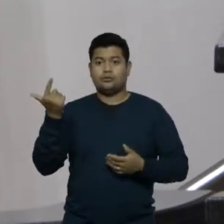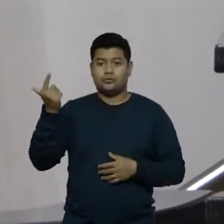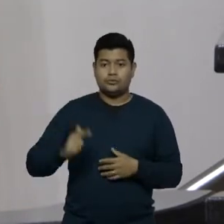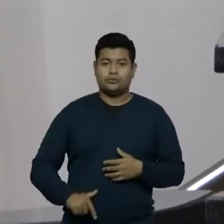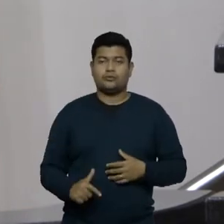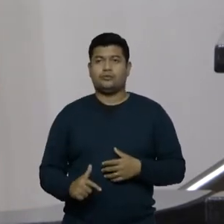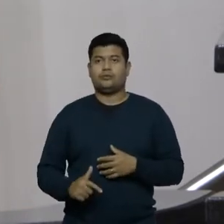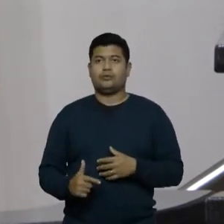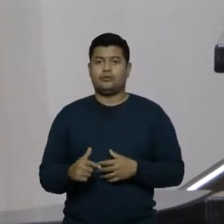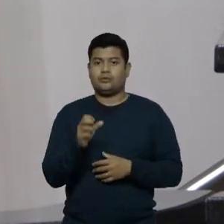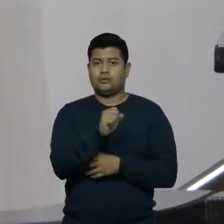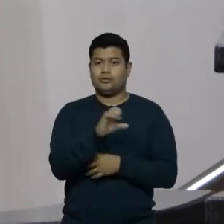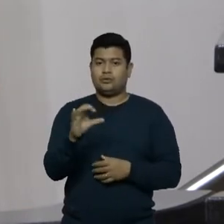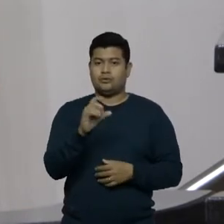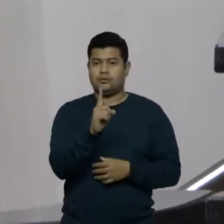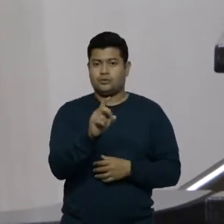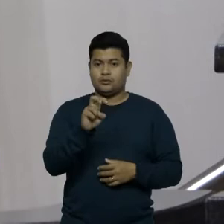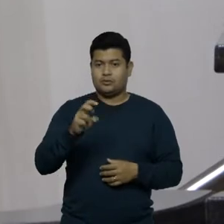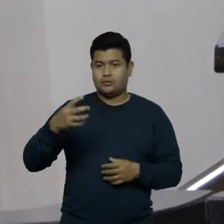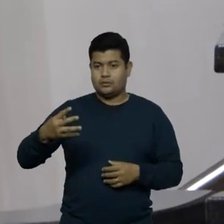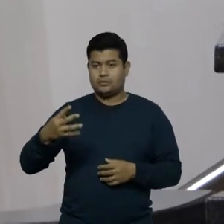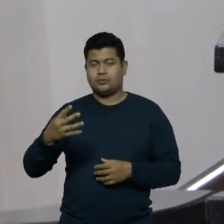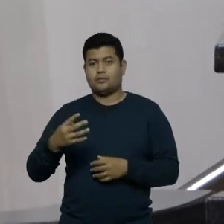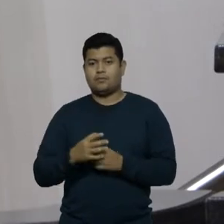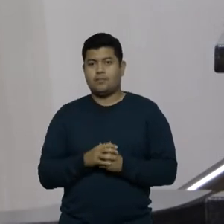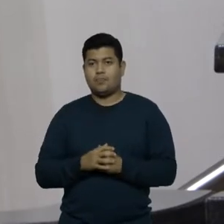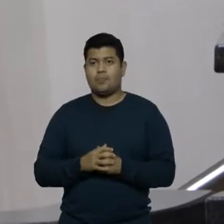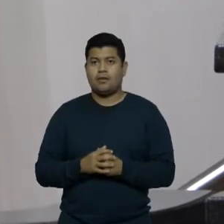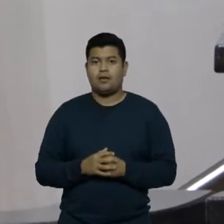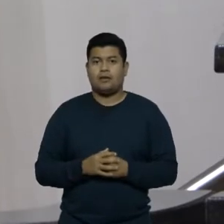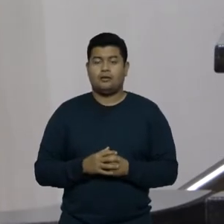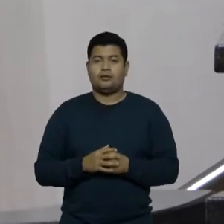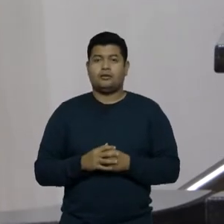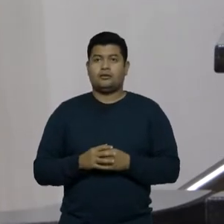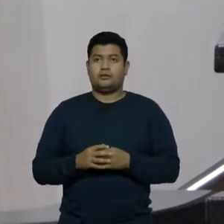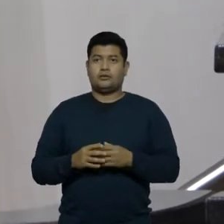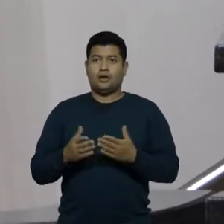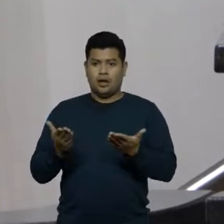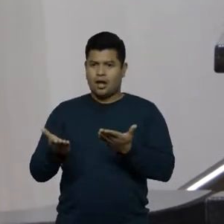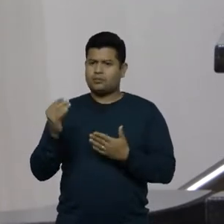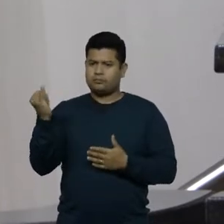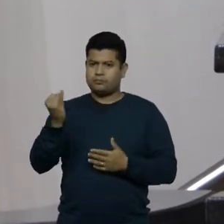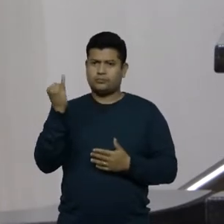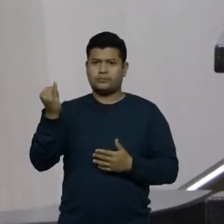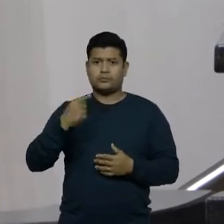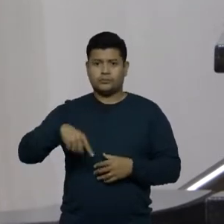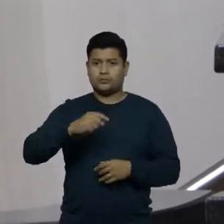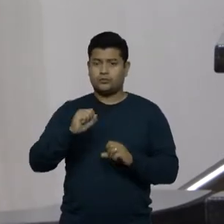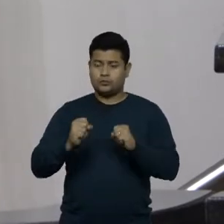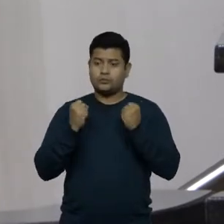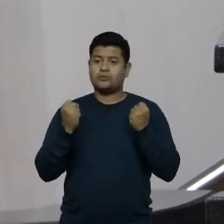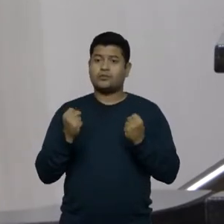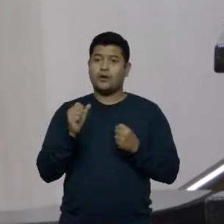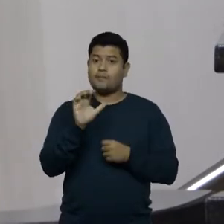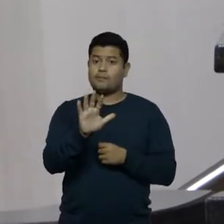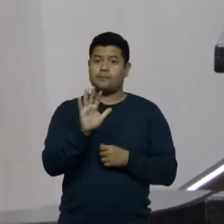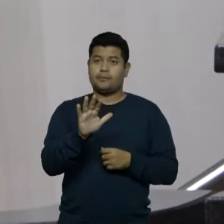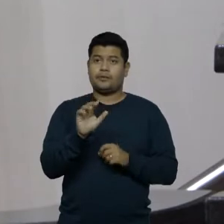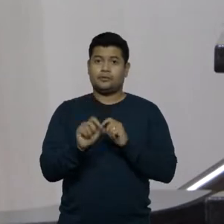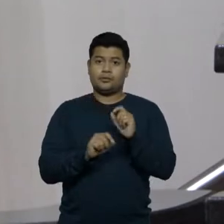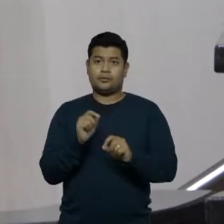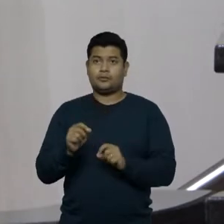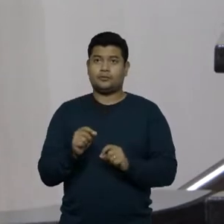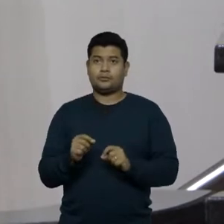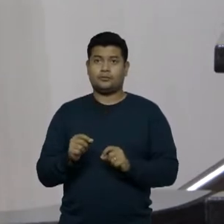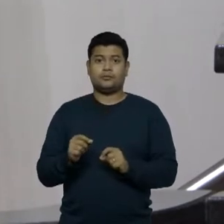nova licitação da sc-154 entre para o Mirim Varjão que é o que a gente de fenda isso mas defendo que